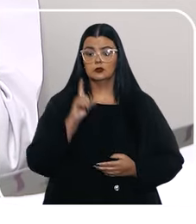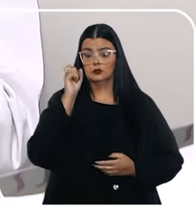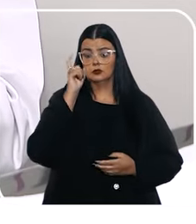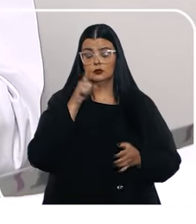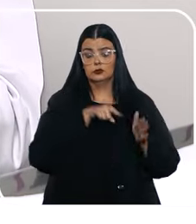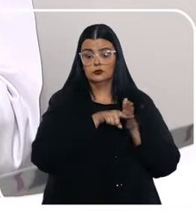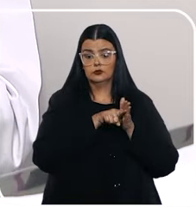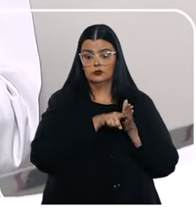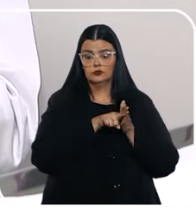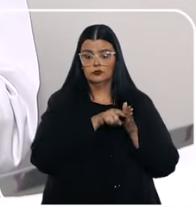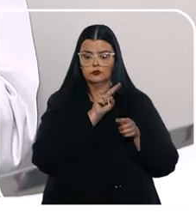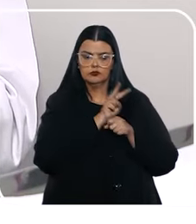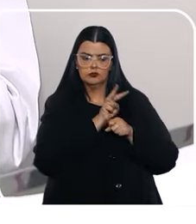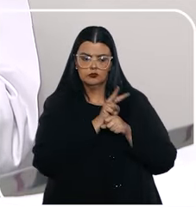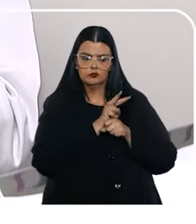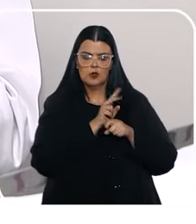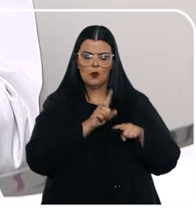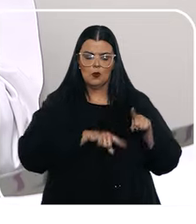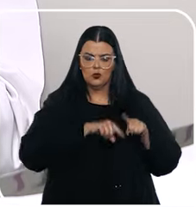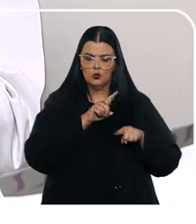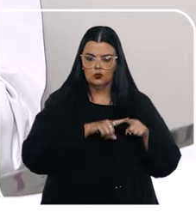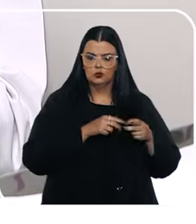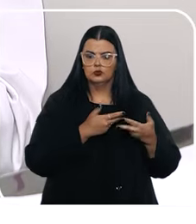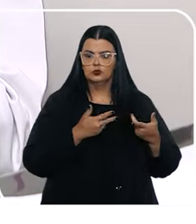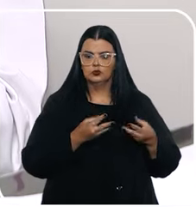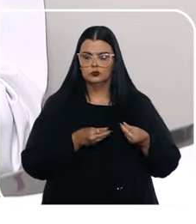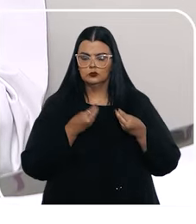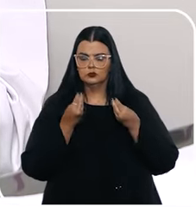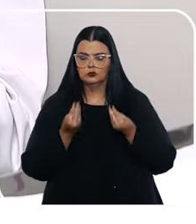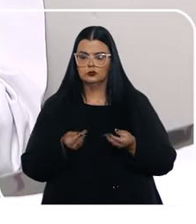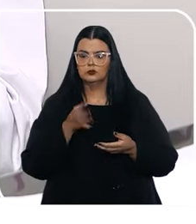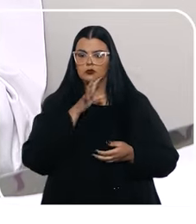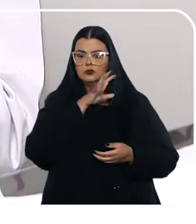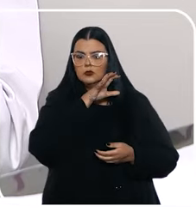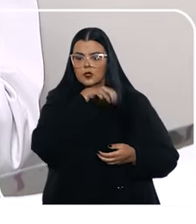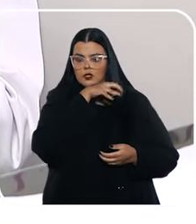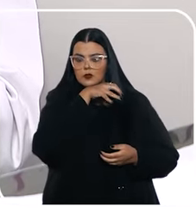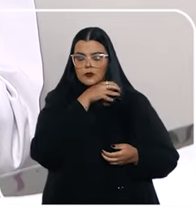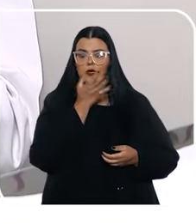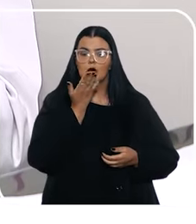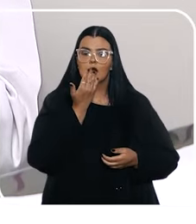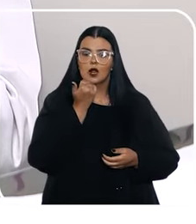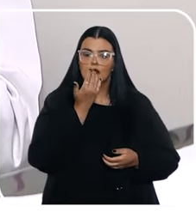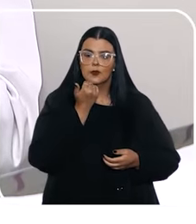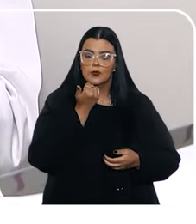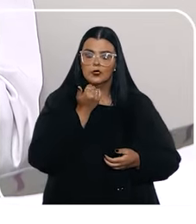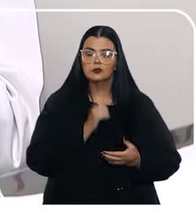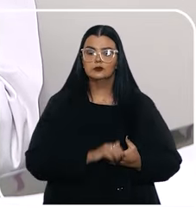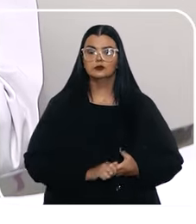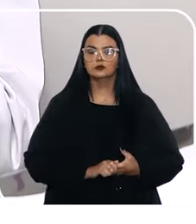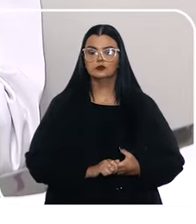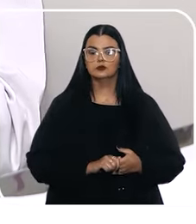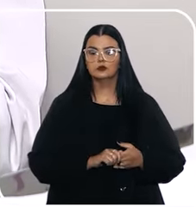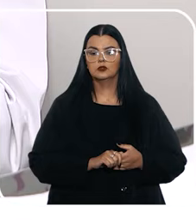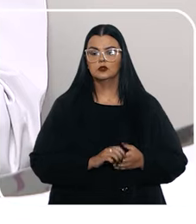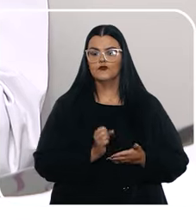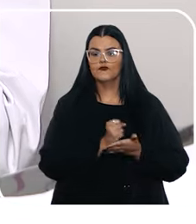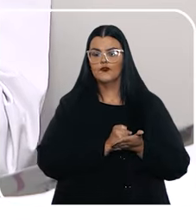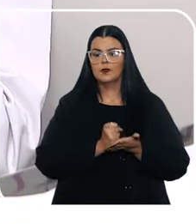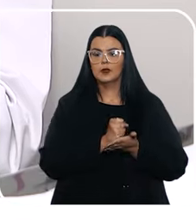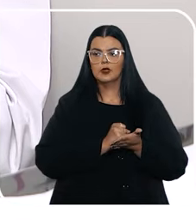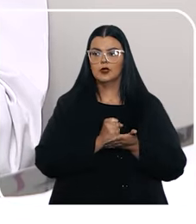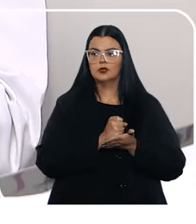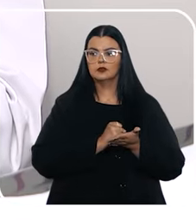de fiscalização de produtos que serão ofertados aos animais, sejam alimentícios,